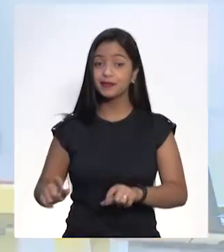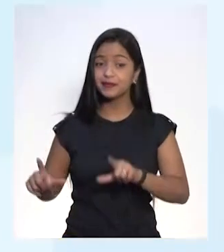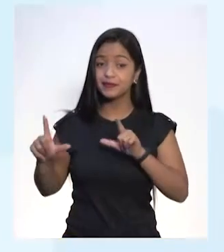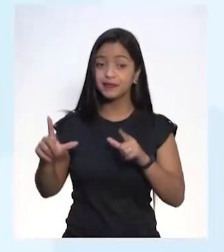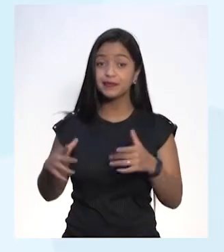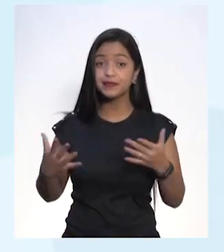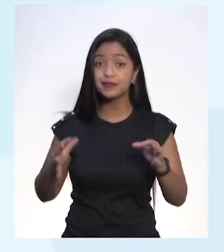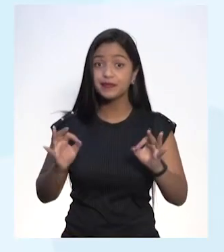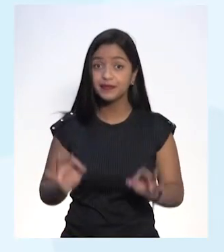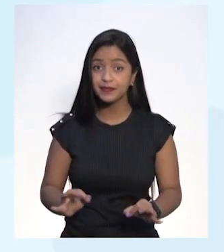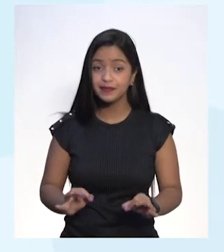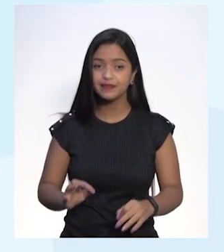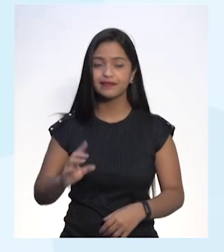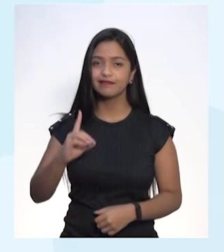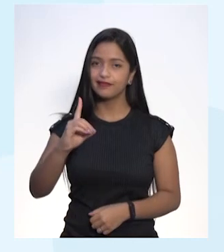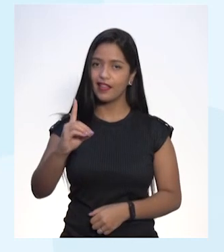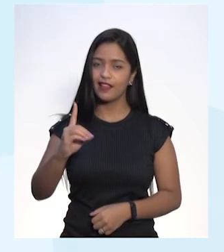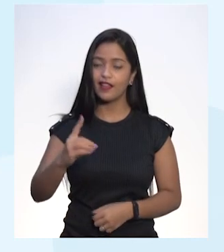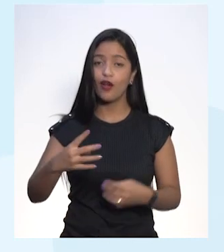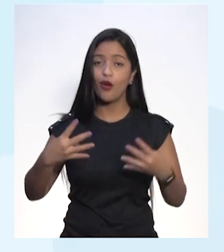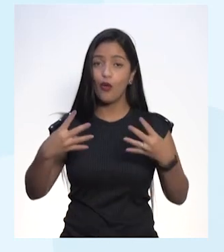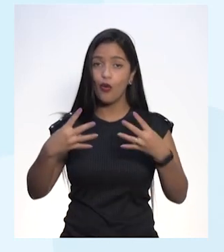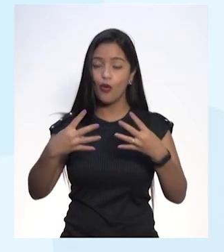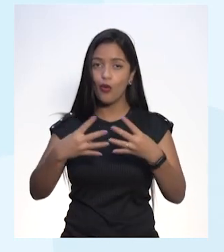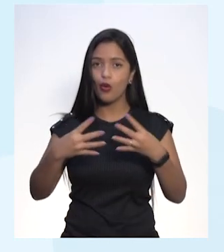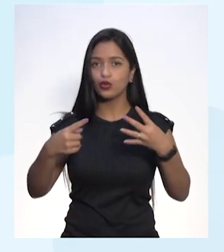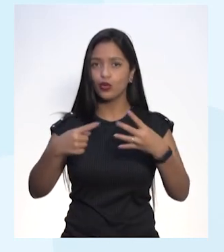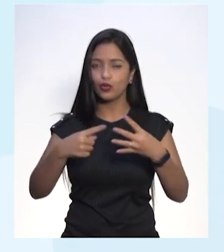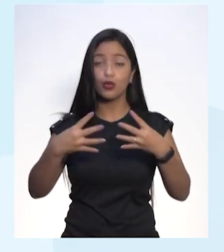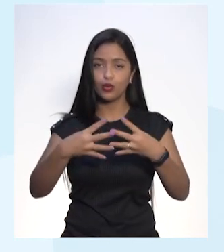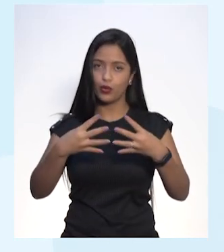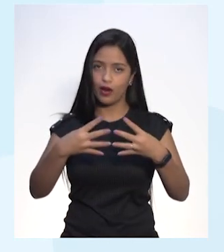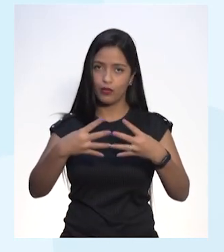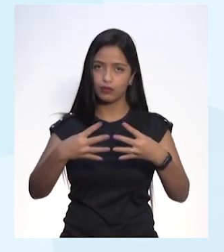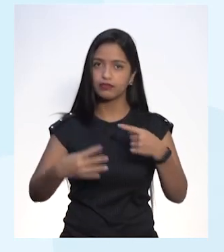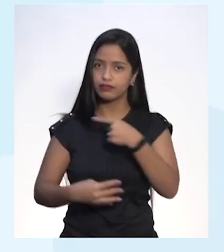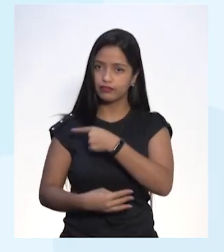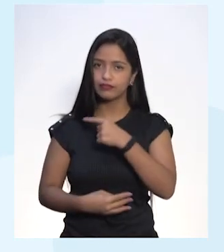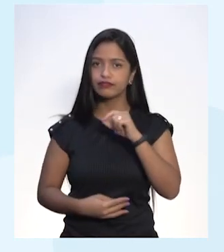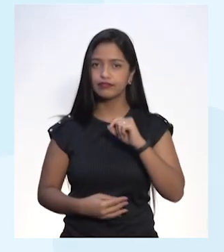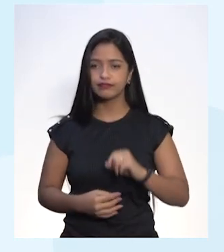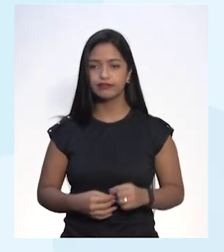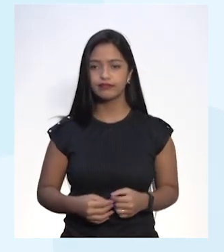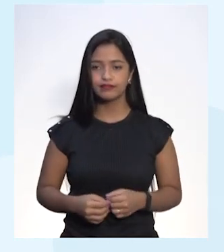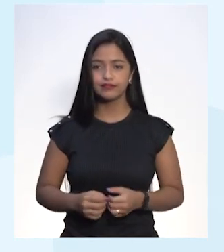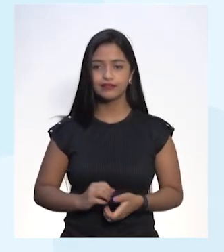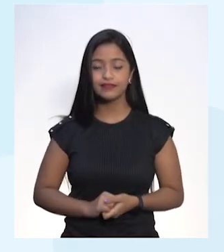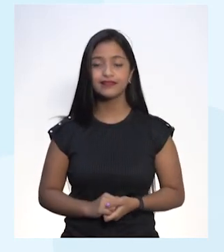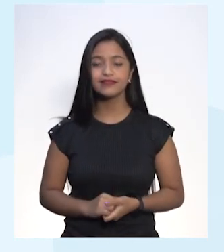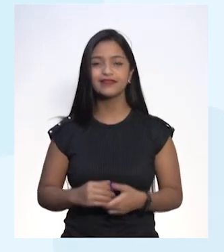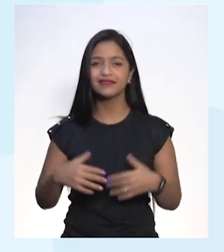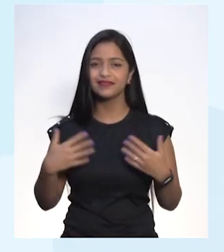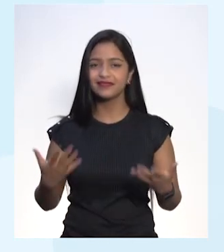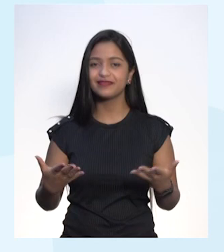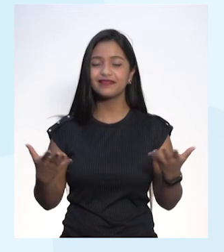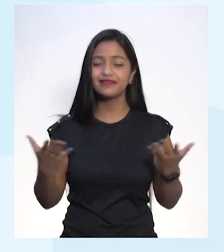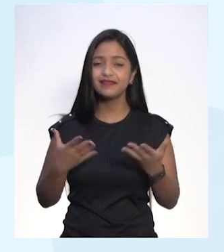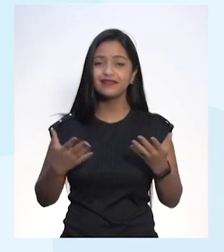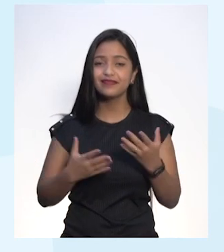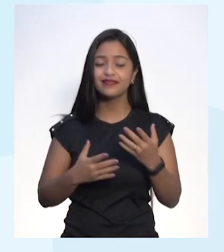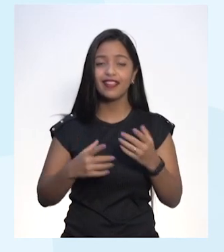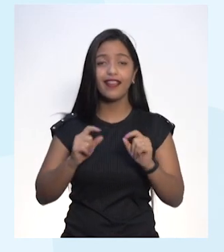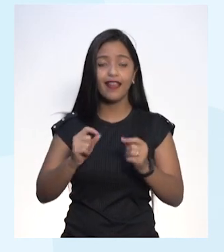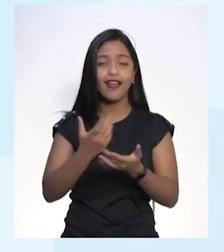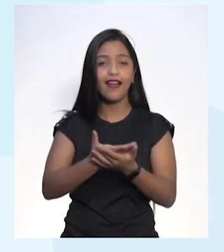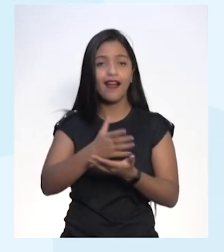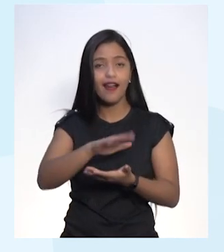é octogonal, é verdade, tá? Aí, para desencargo de consciência, deixa eu ler. Tá? Achei, são os alunos da escola